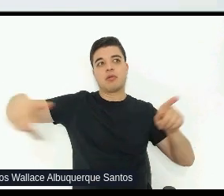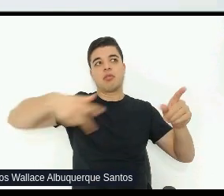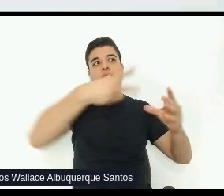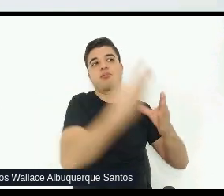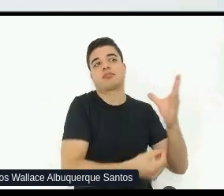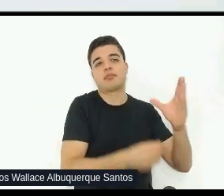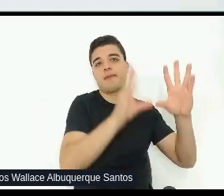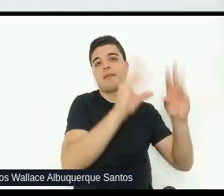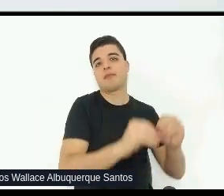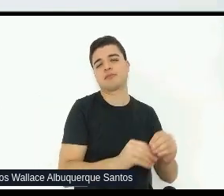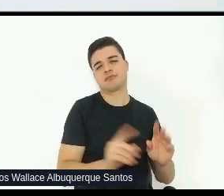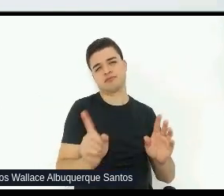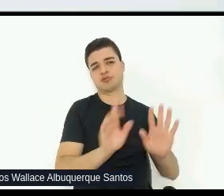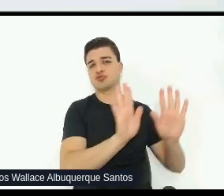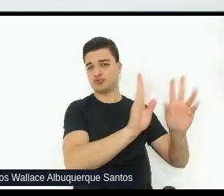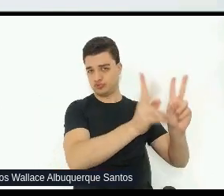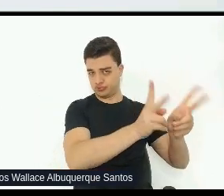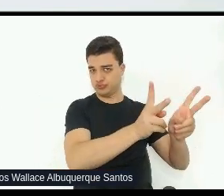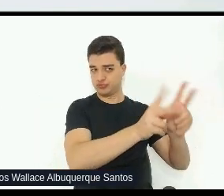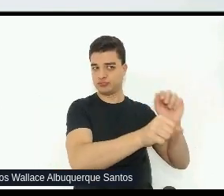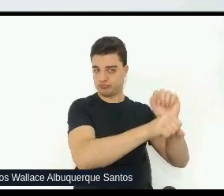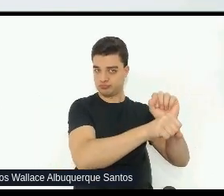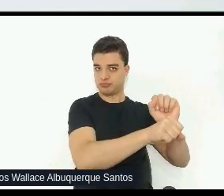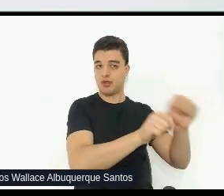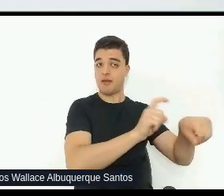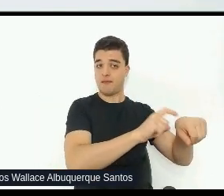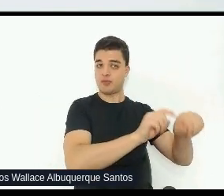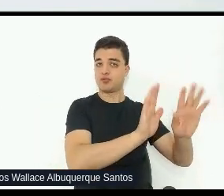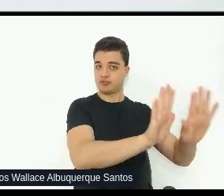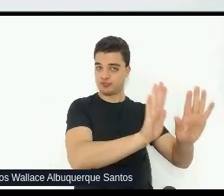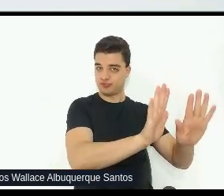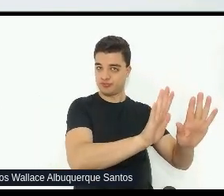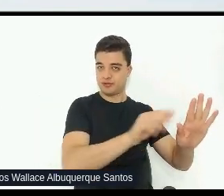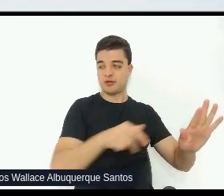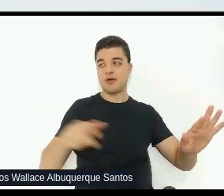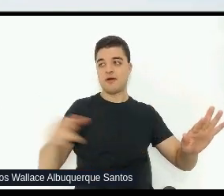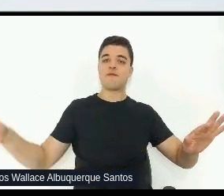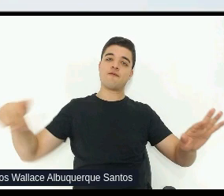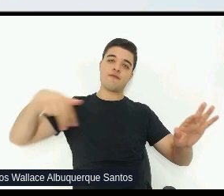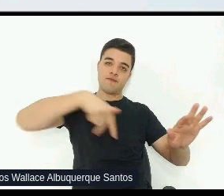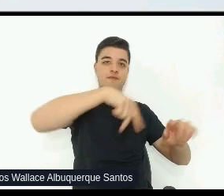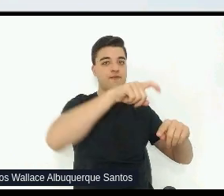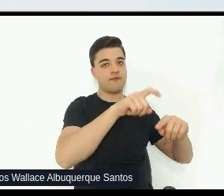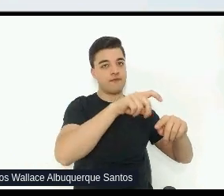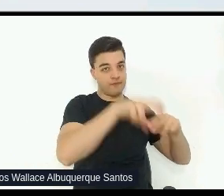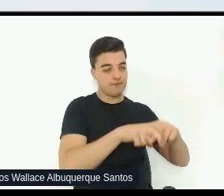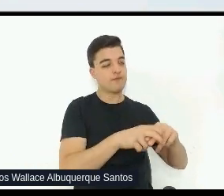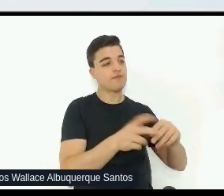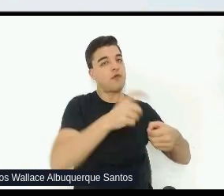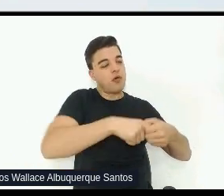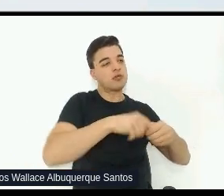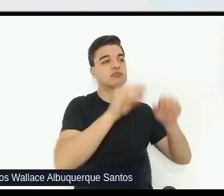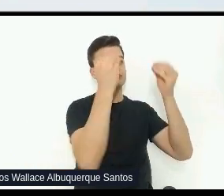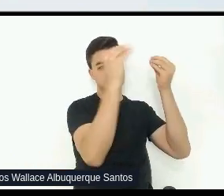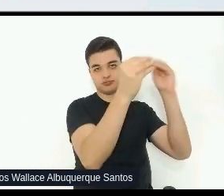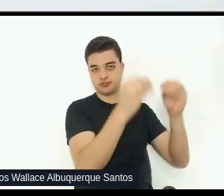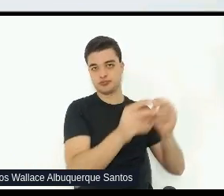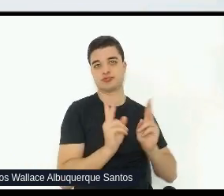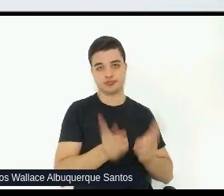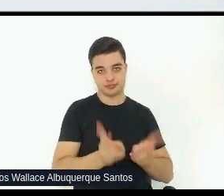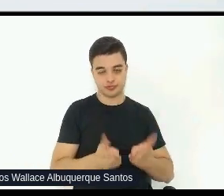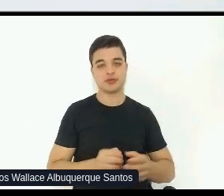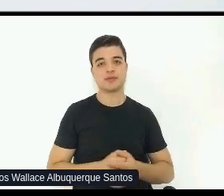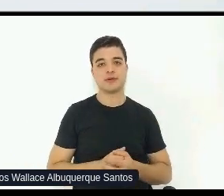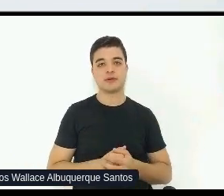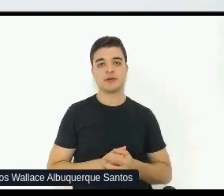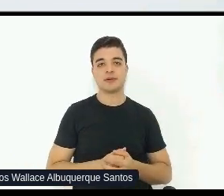por exemplo. E sempre que o usuário for voltar numa página, sempre que possível, que ele volte com as